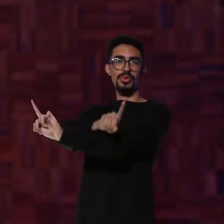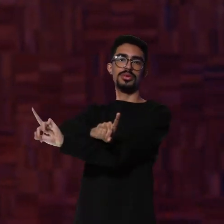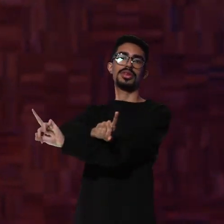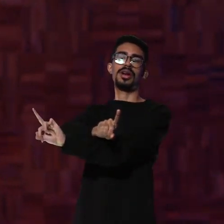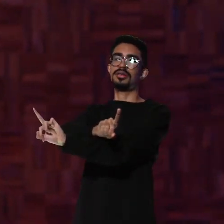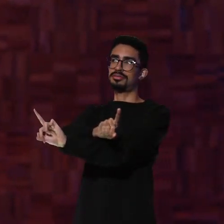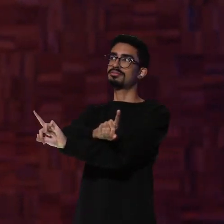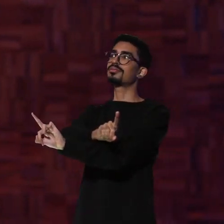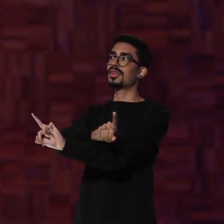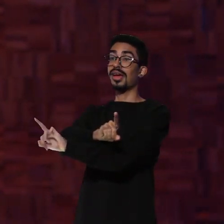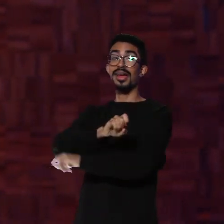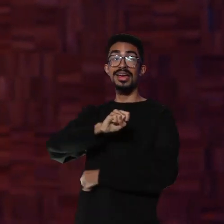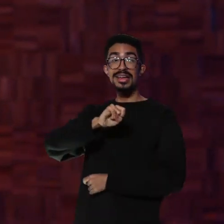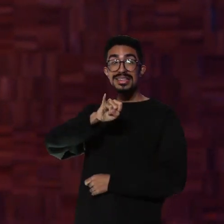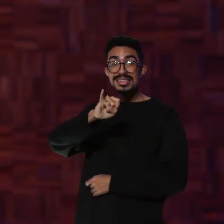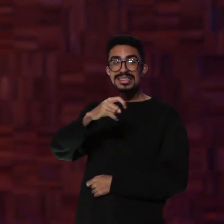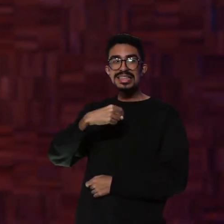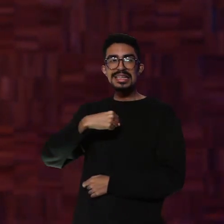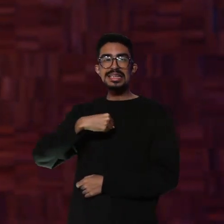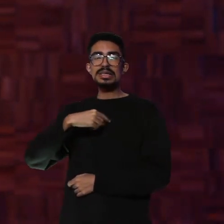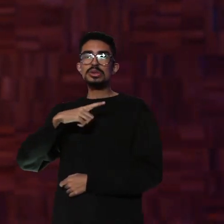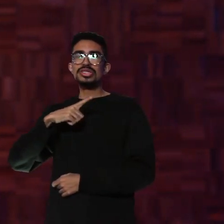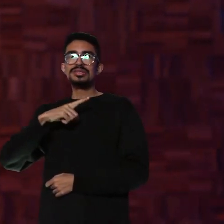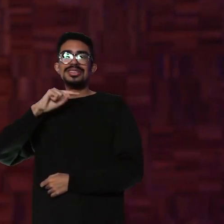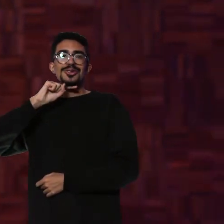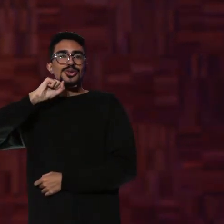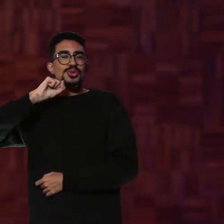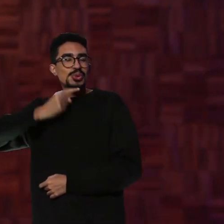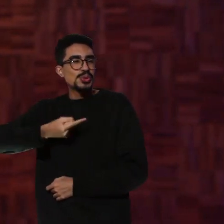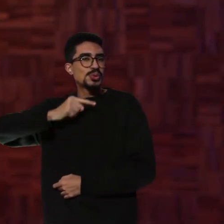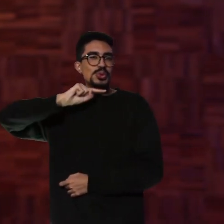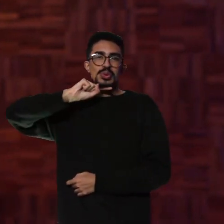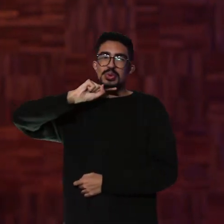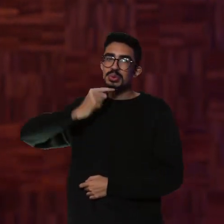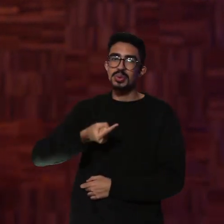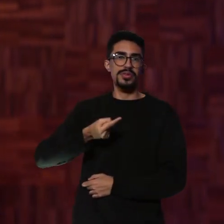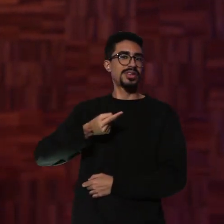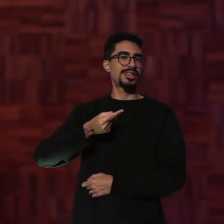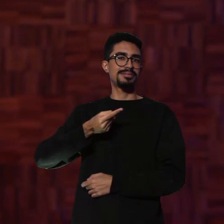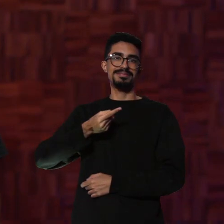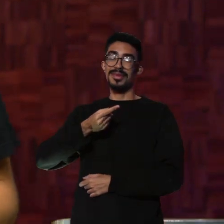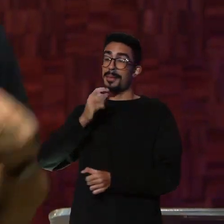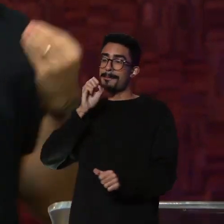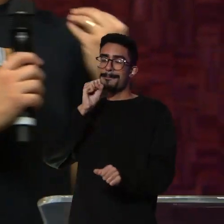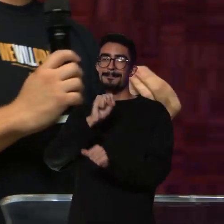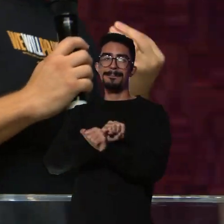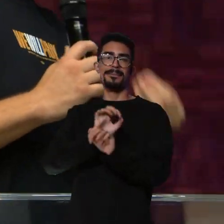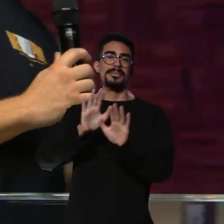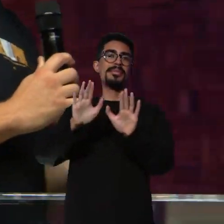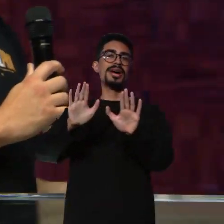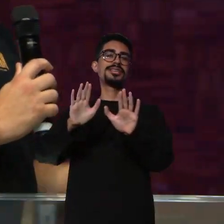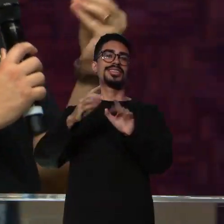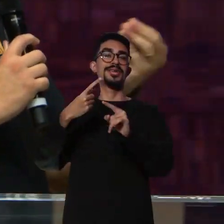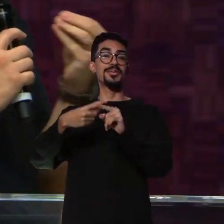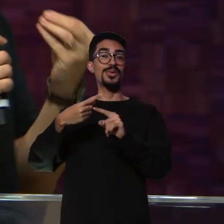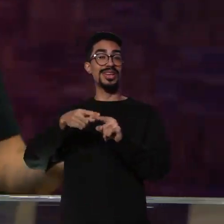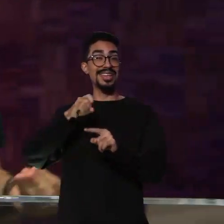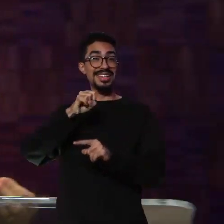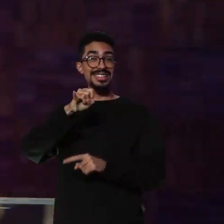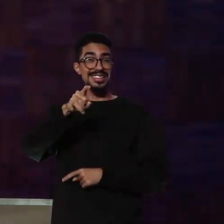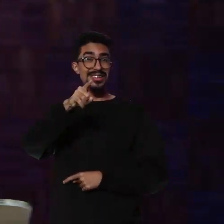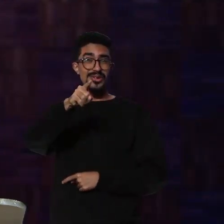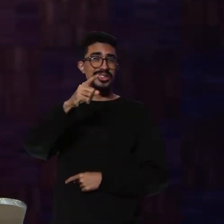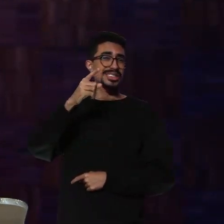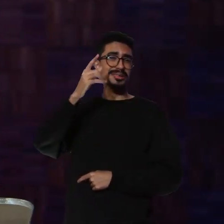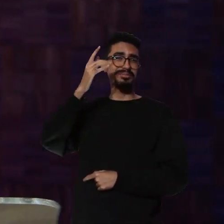posso não enxergar, mas eu tenho uma convicção do Espírito que me impele e me leva até essa ousadia espiritual para fazer coisas que às vezes